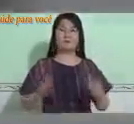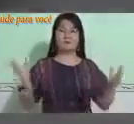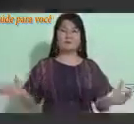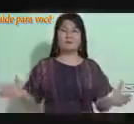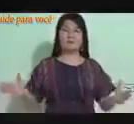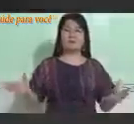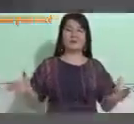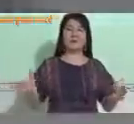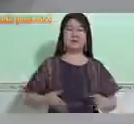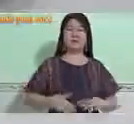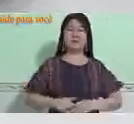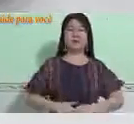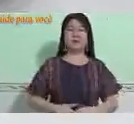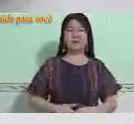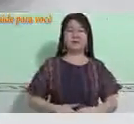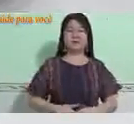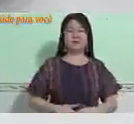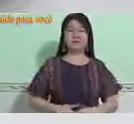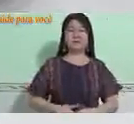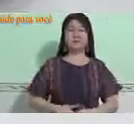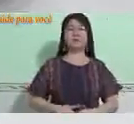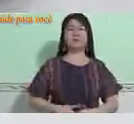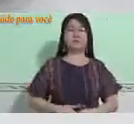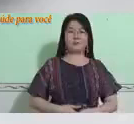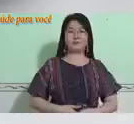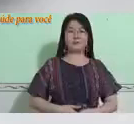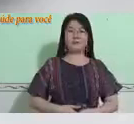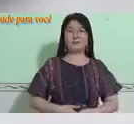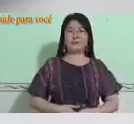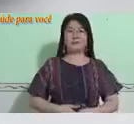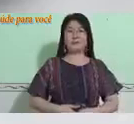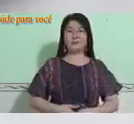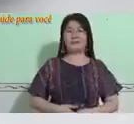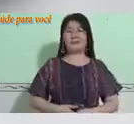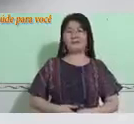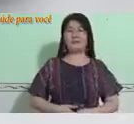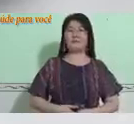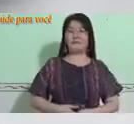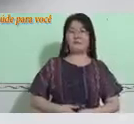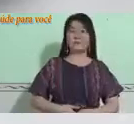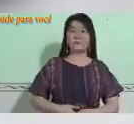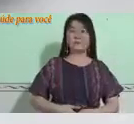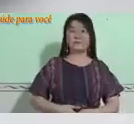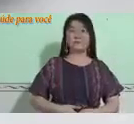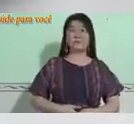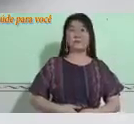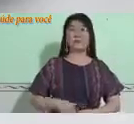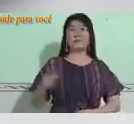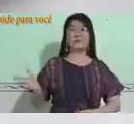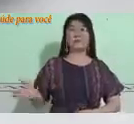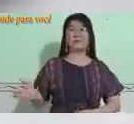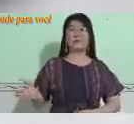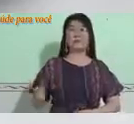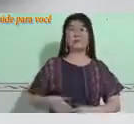A I S R I C A E M O M A G A S 3 como assadinha, vírgula sementes de chia ou nozes, vírgula